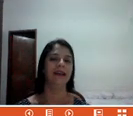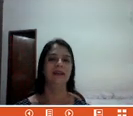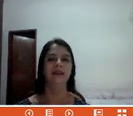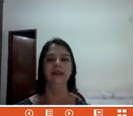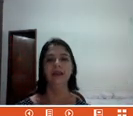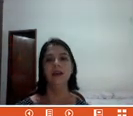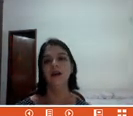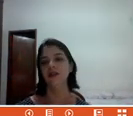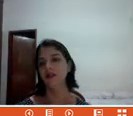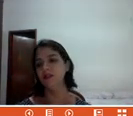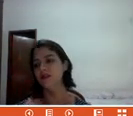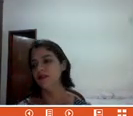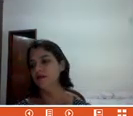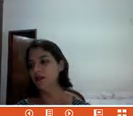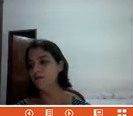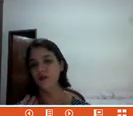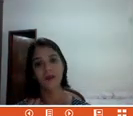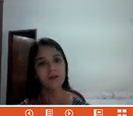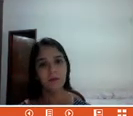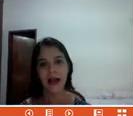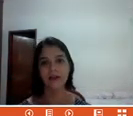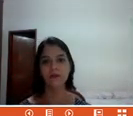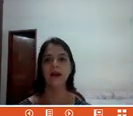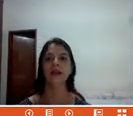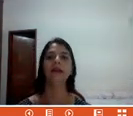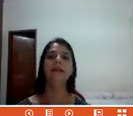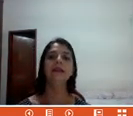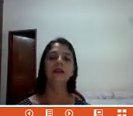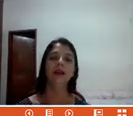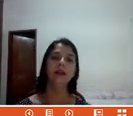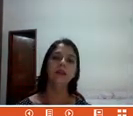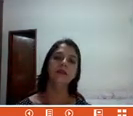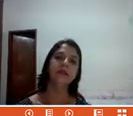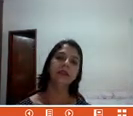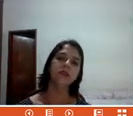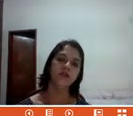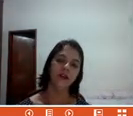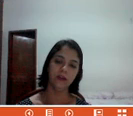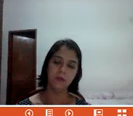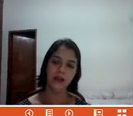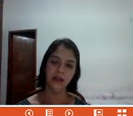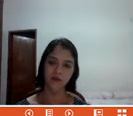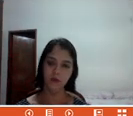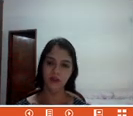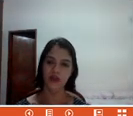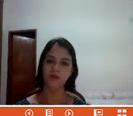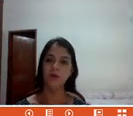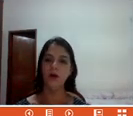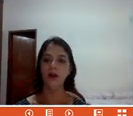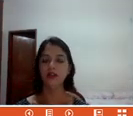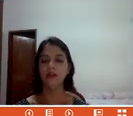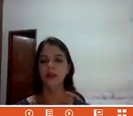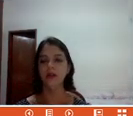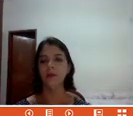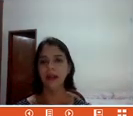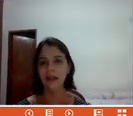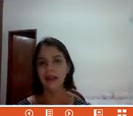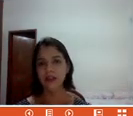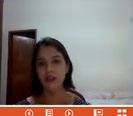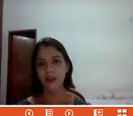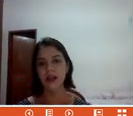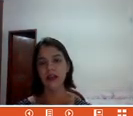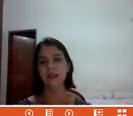didático bacana, às vezes nós não temos um espaço bacana. Então, assim, a gente vai trabalhando como a gente pode